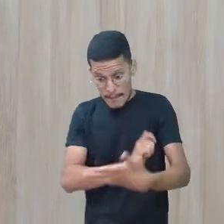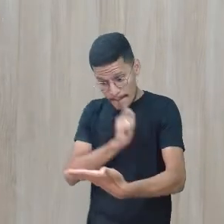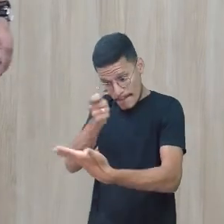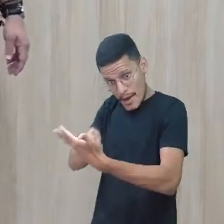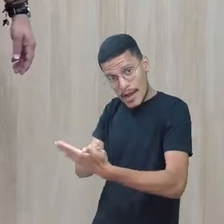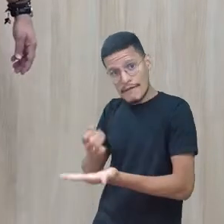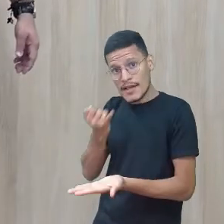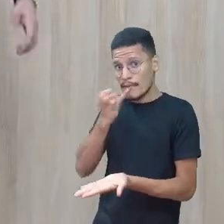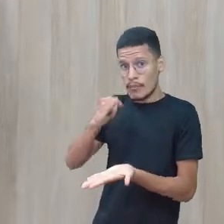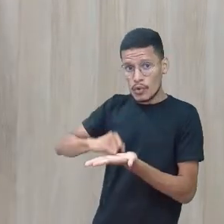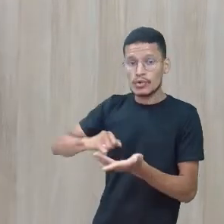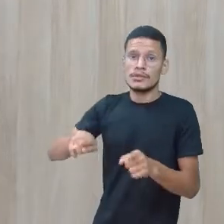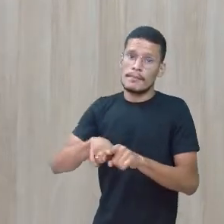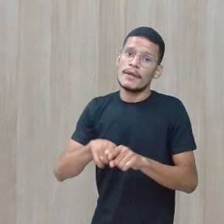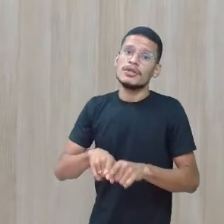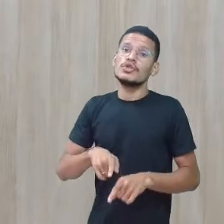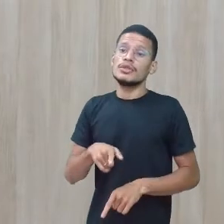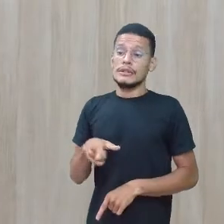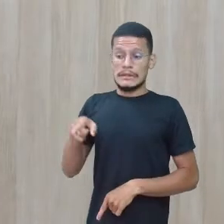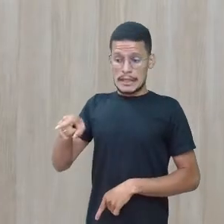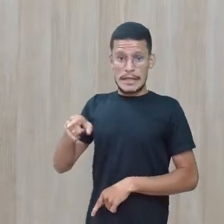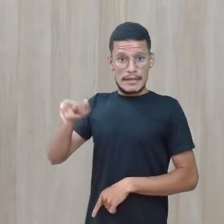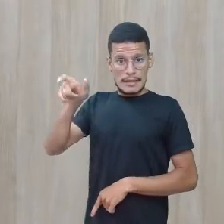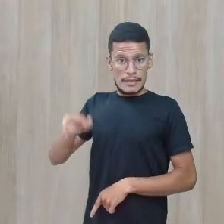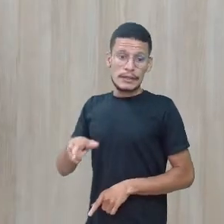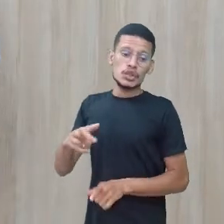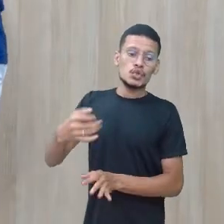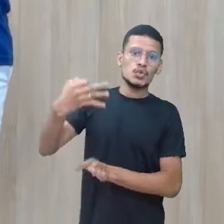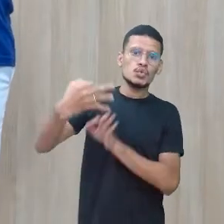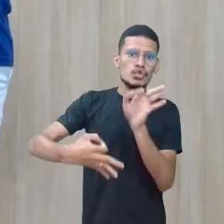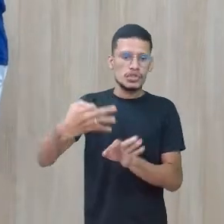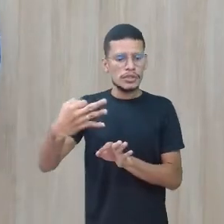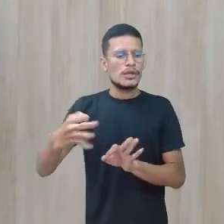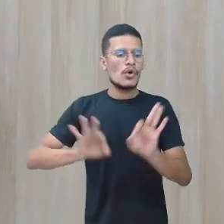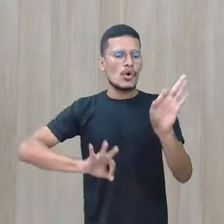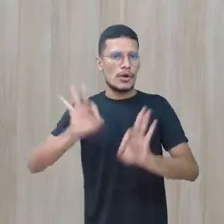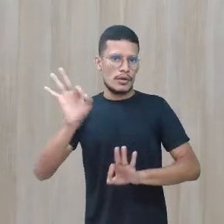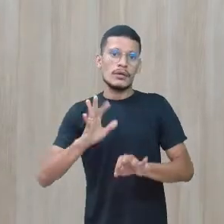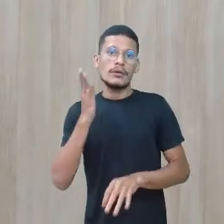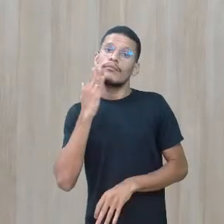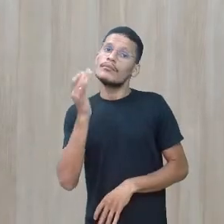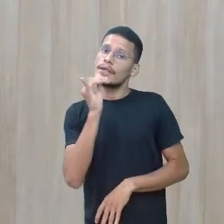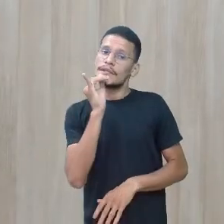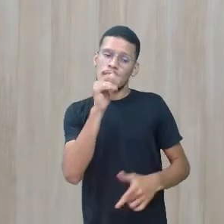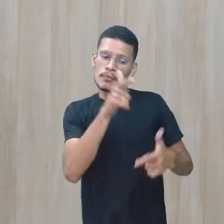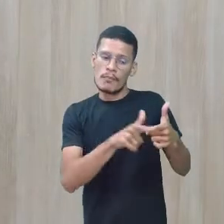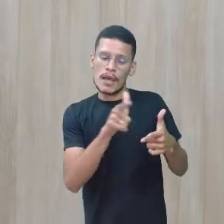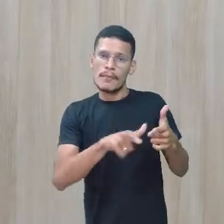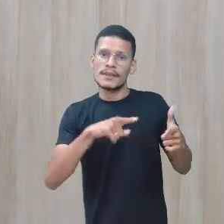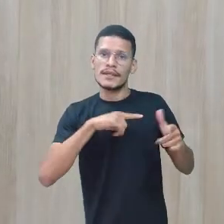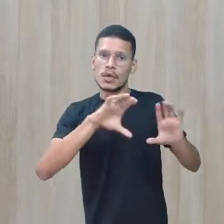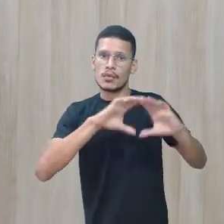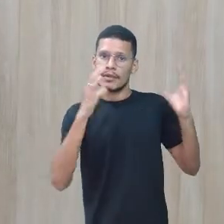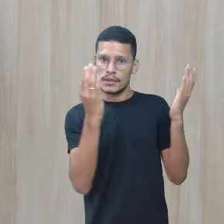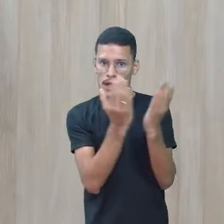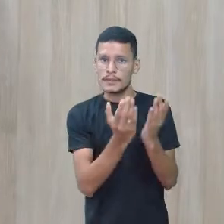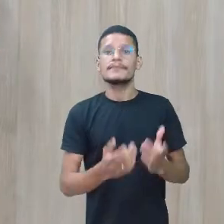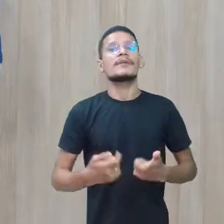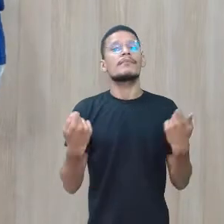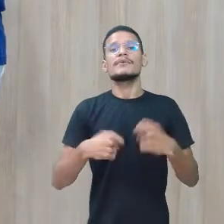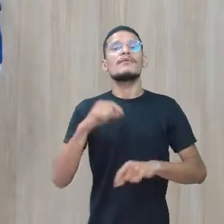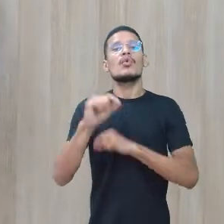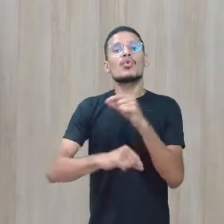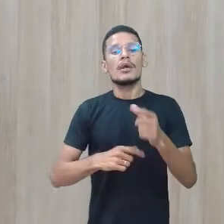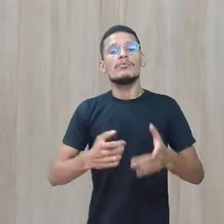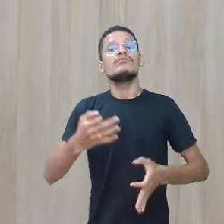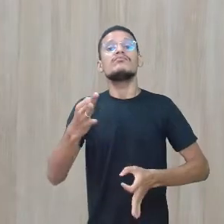aplicavam a justiça. Tipo, existia um problema ali naquela comunidade, então era necessário julgar